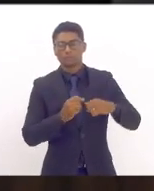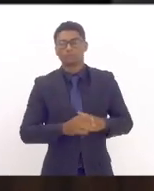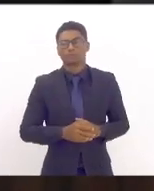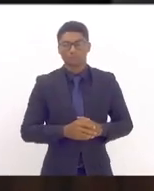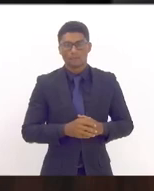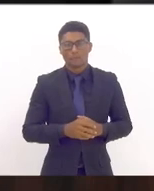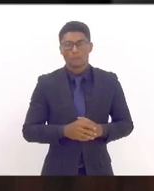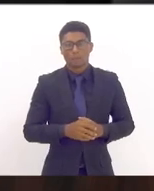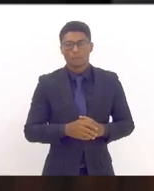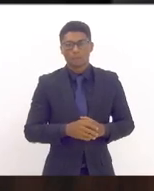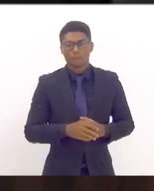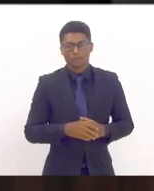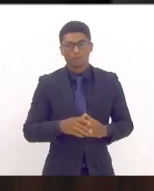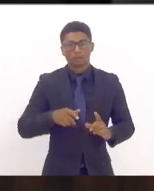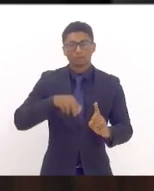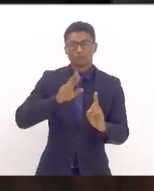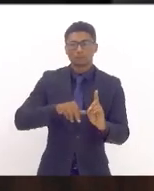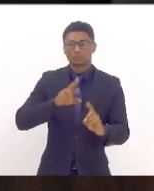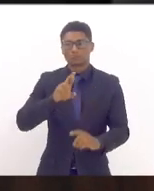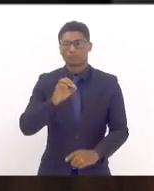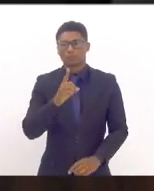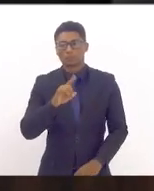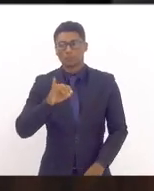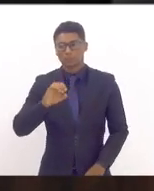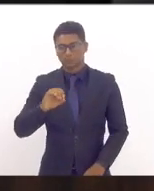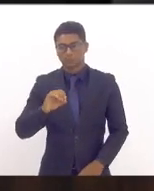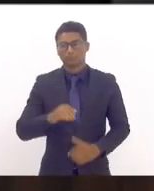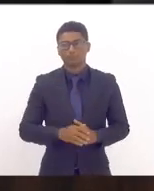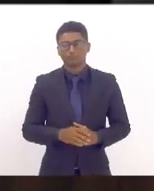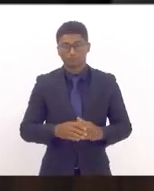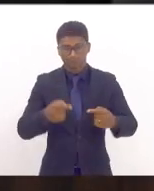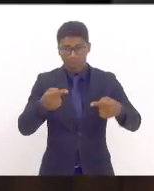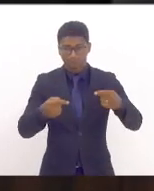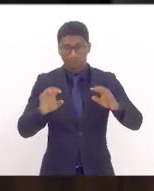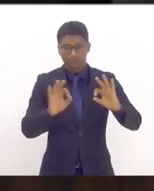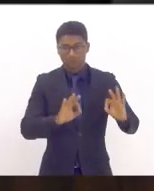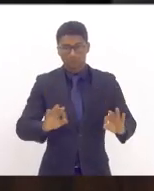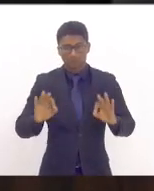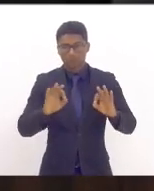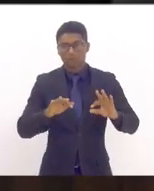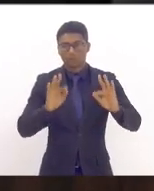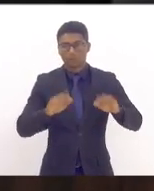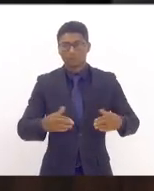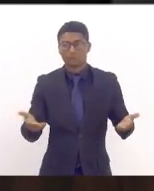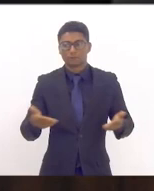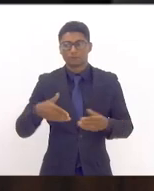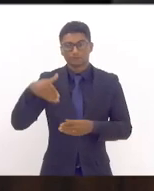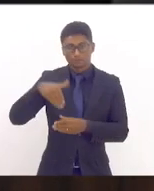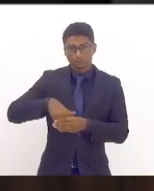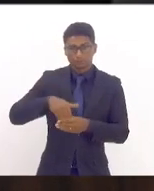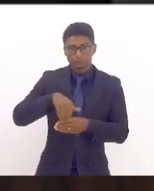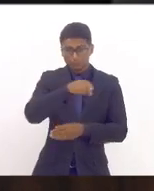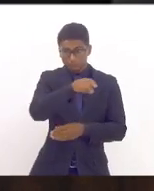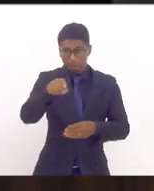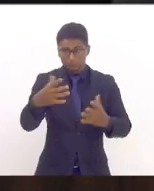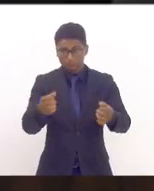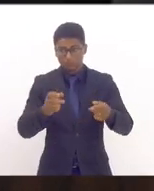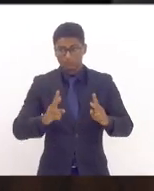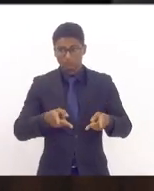de proporção externa favorável ela toda Deputado Rodrigo Amorim em discussão em votação